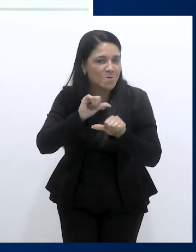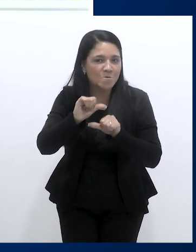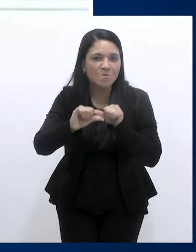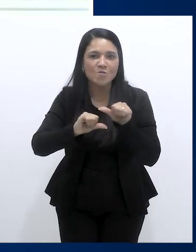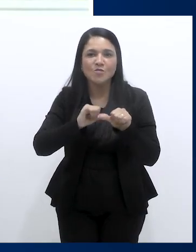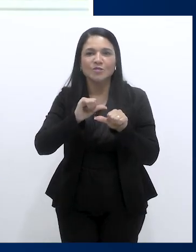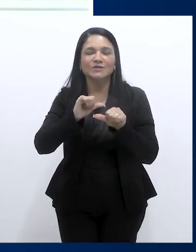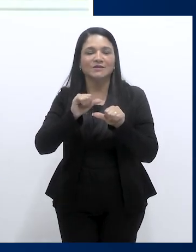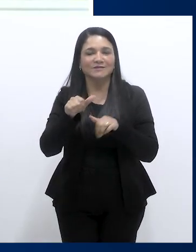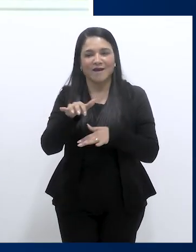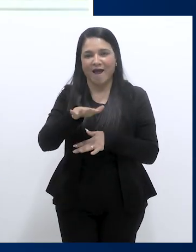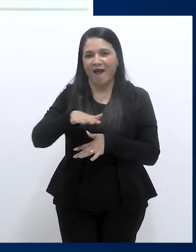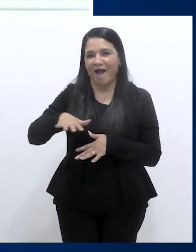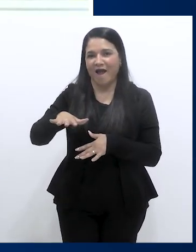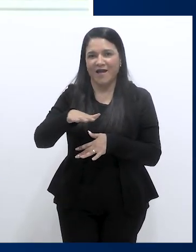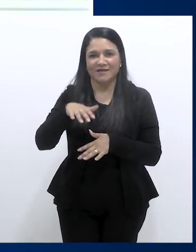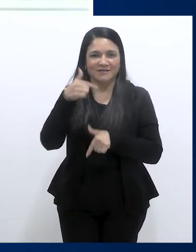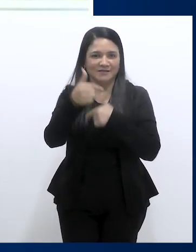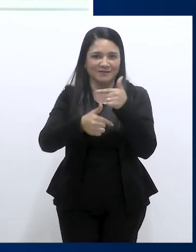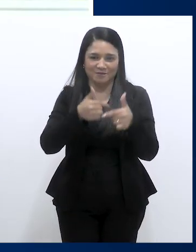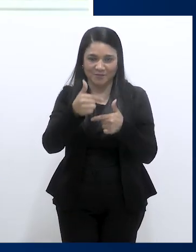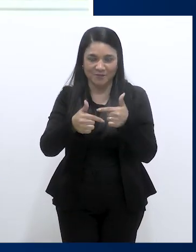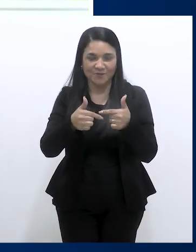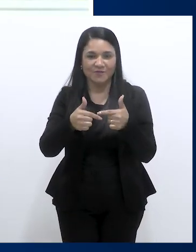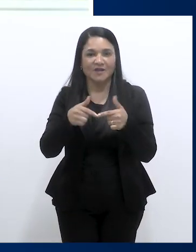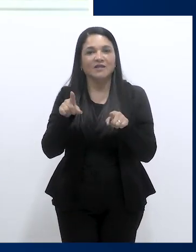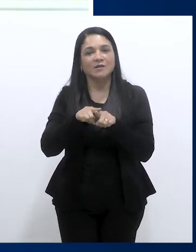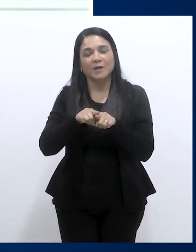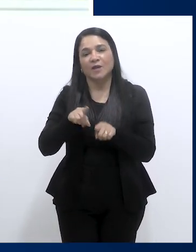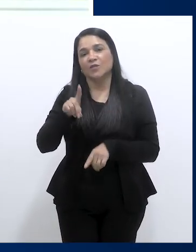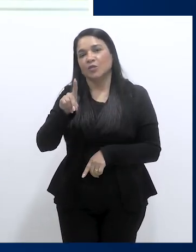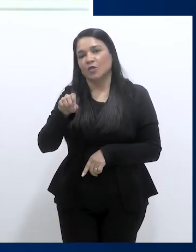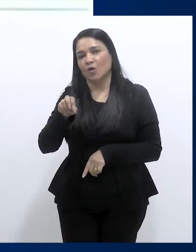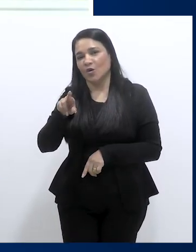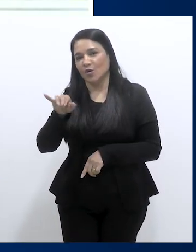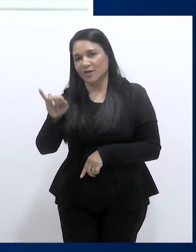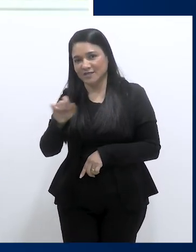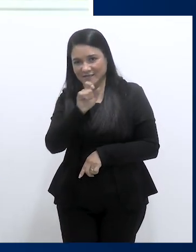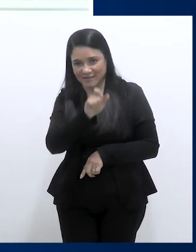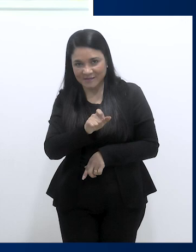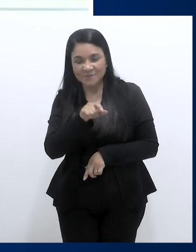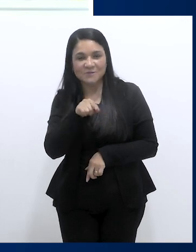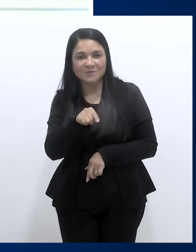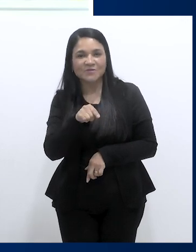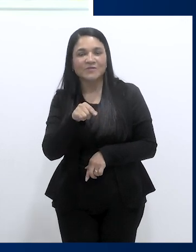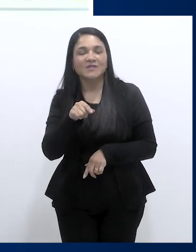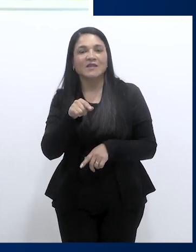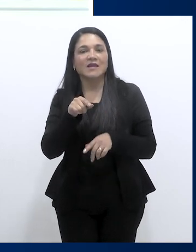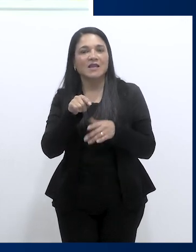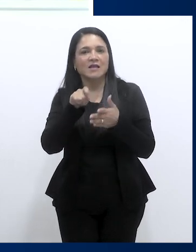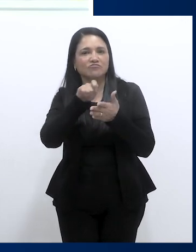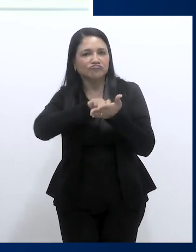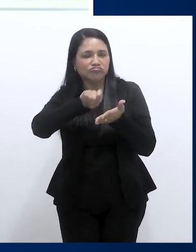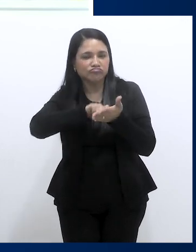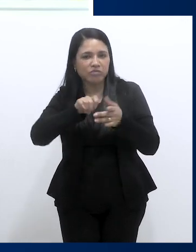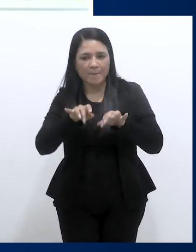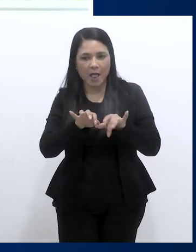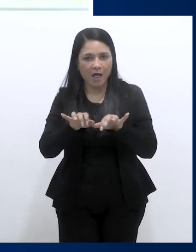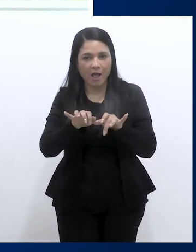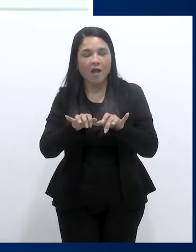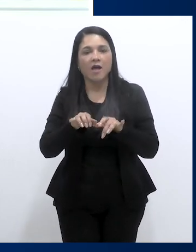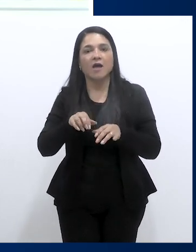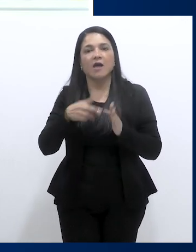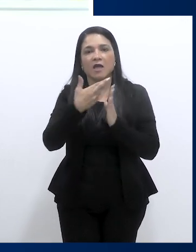dela, mudando completamente de área, né? Aí você tem a Doris, que também é